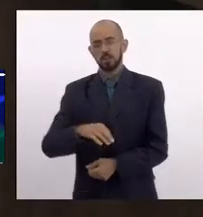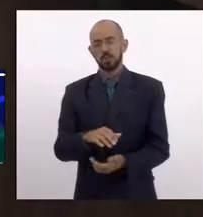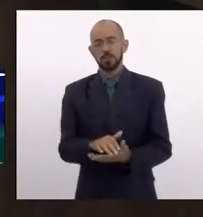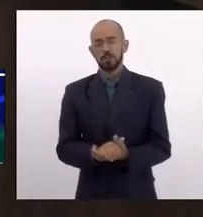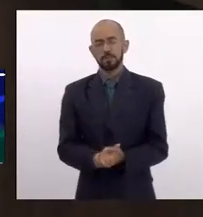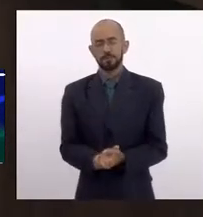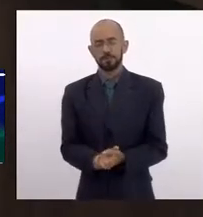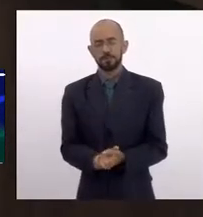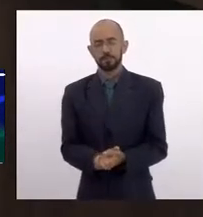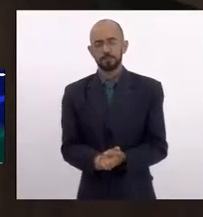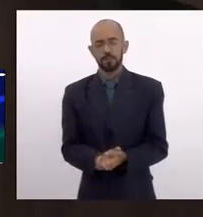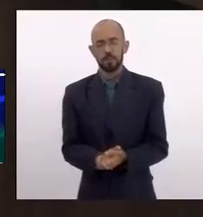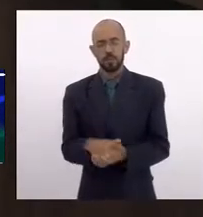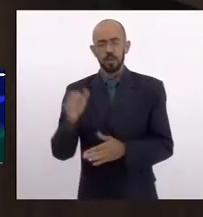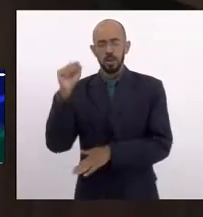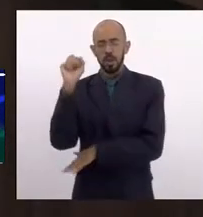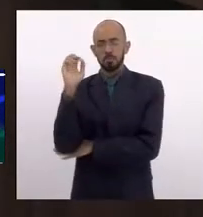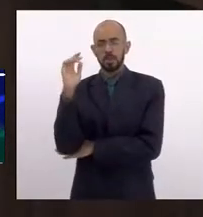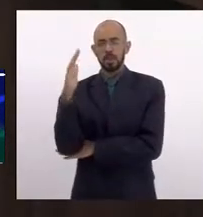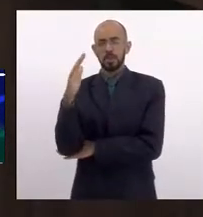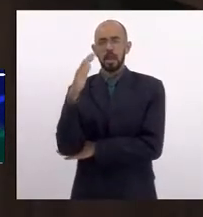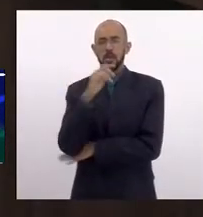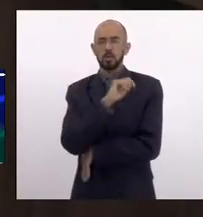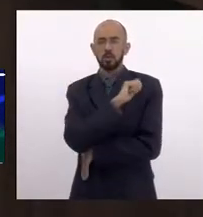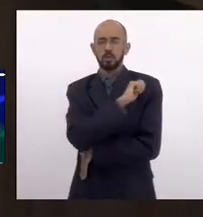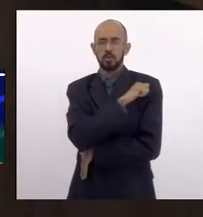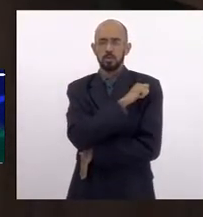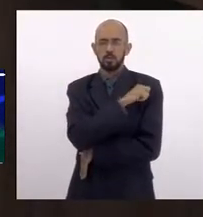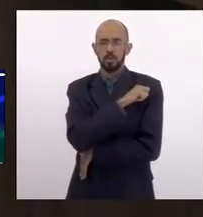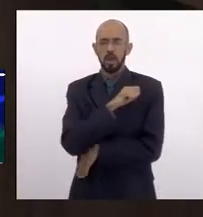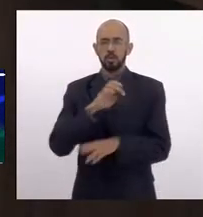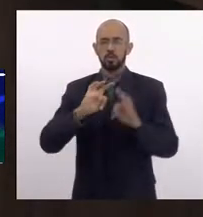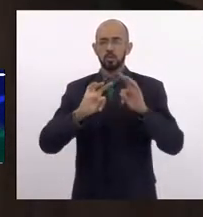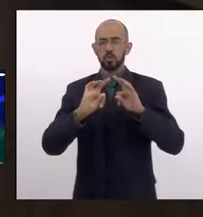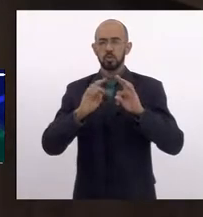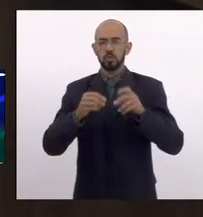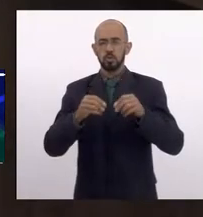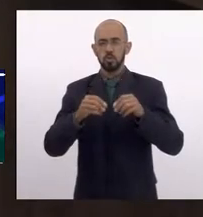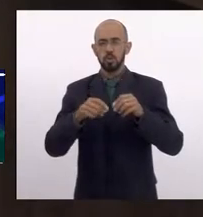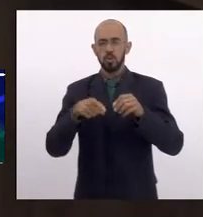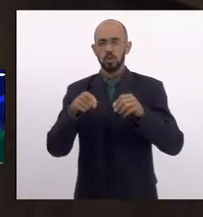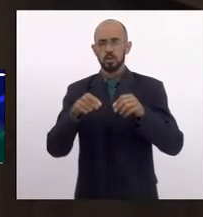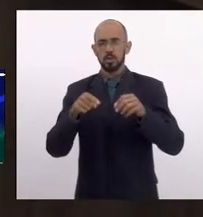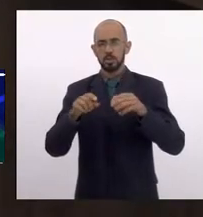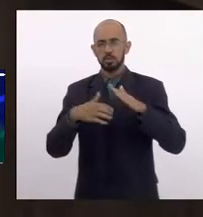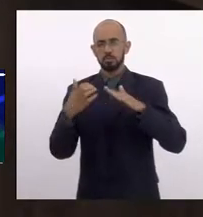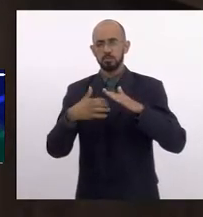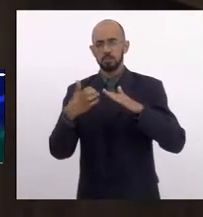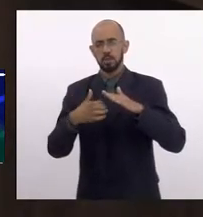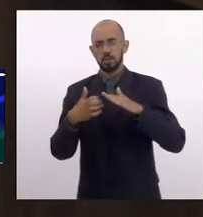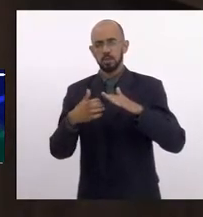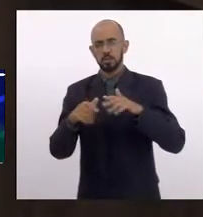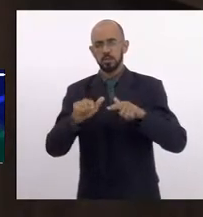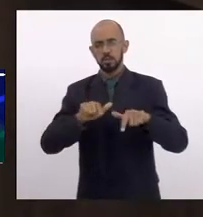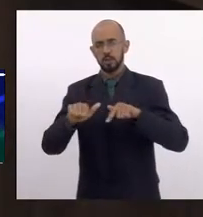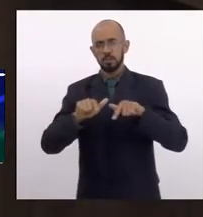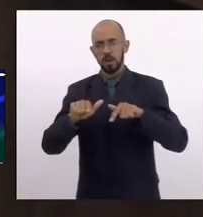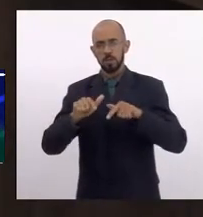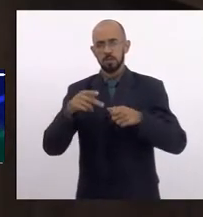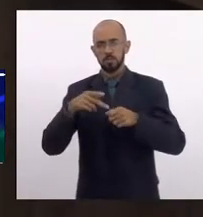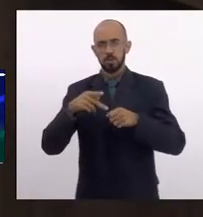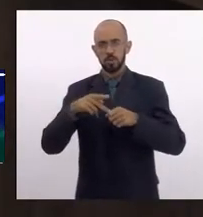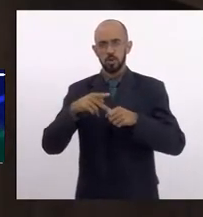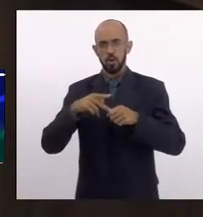sua ponto de vista ambiental e tributário todas as empresas que exploram petróleo e gás